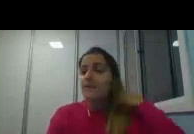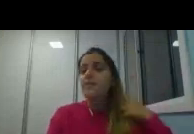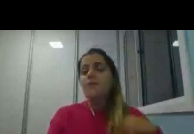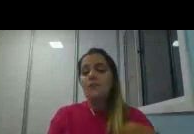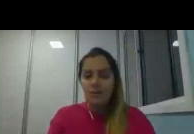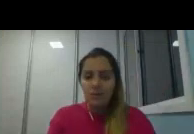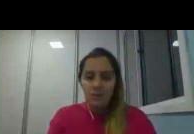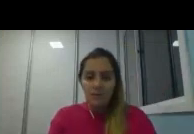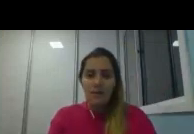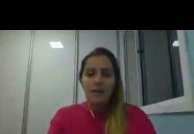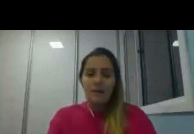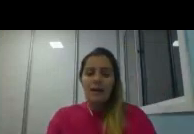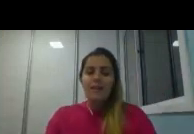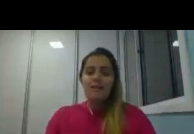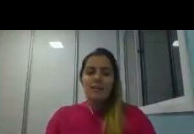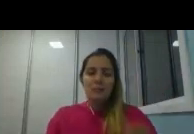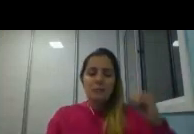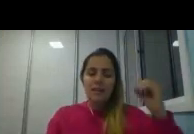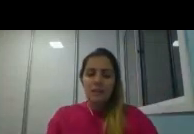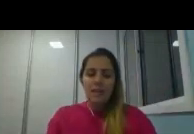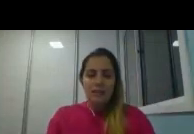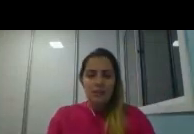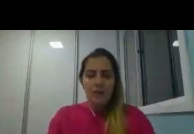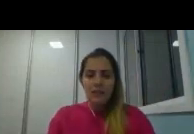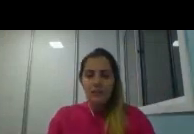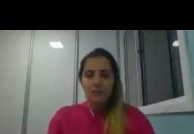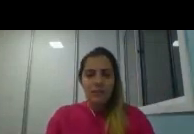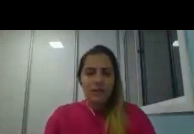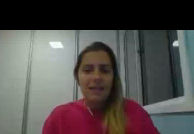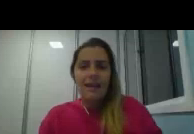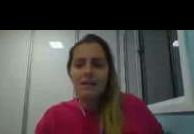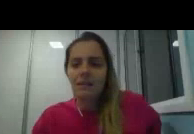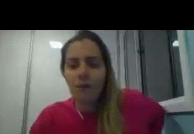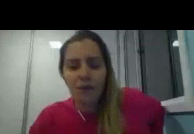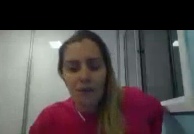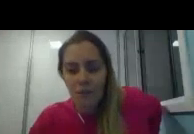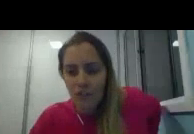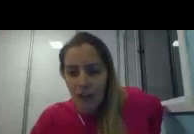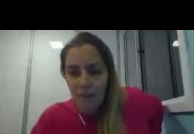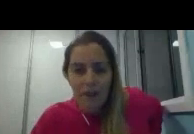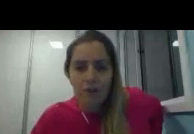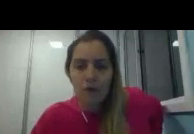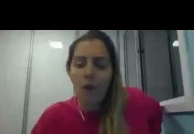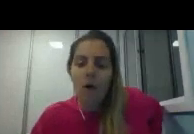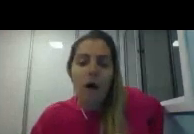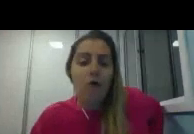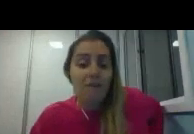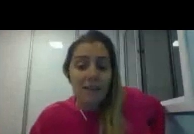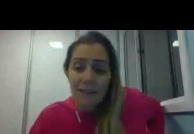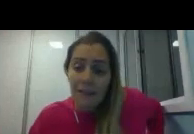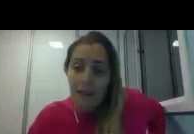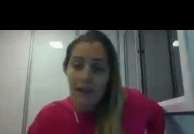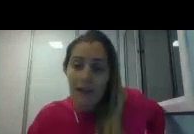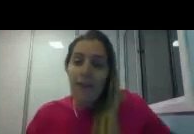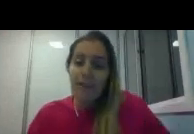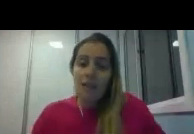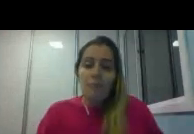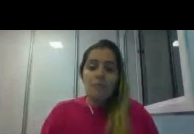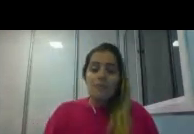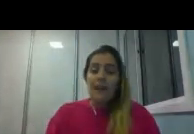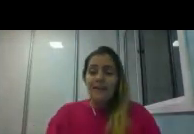confrontados com essas informações. Tá? Seja por uma determinada doença que você vai estar aí desenvolvendo medicamento ou alguma